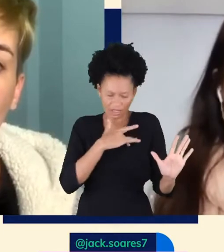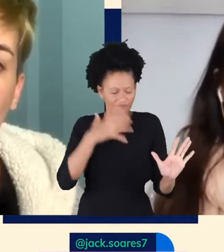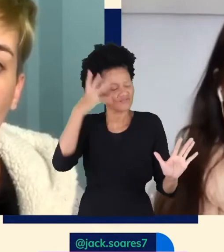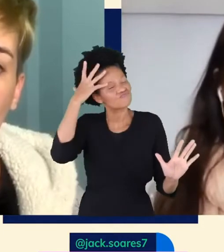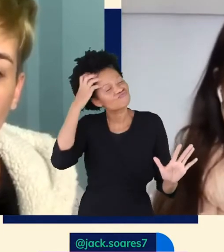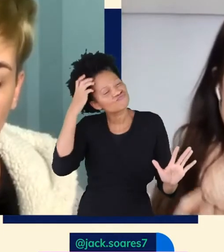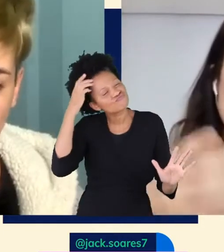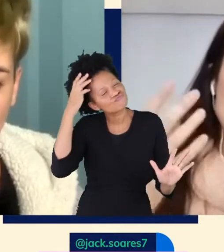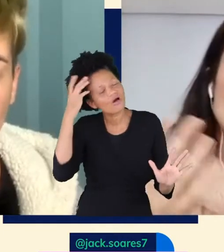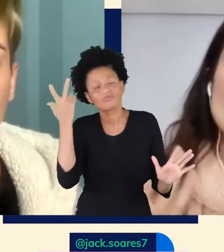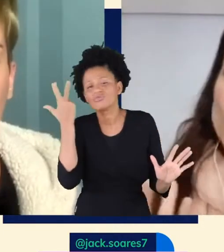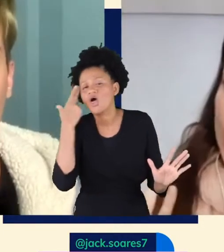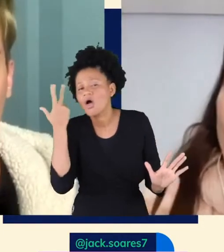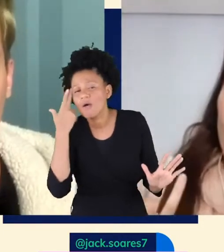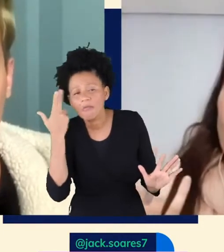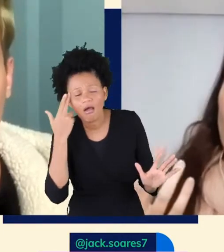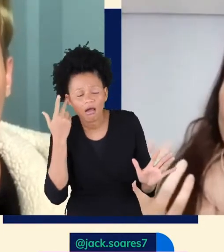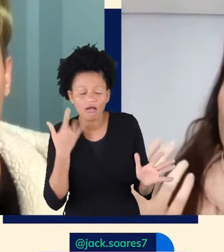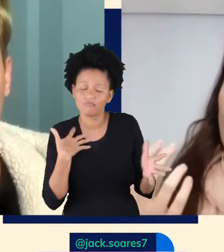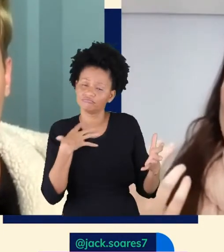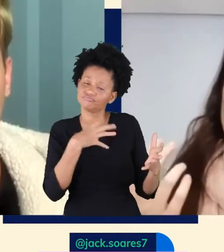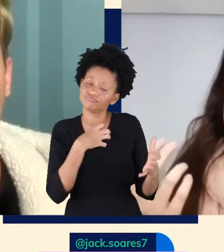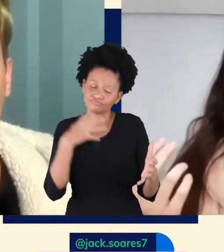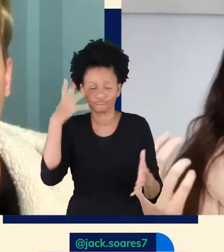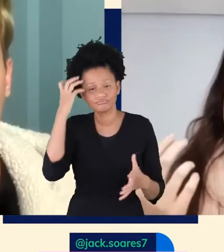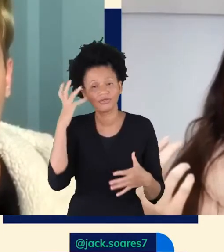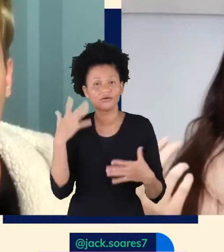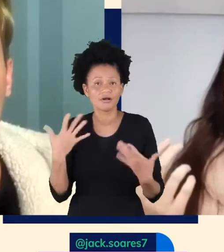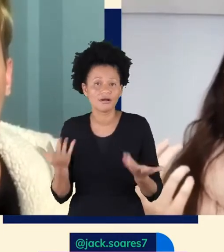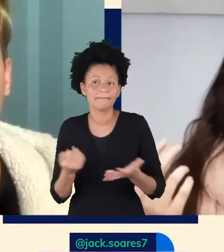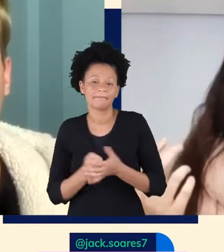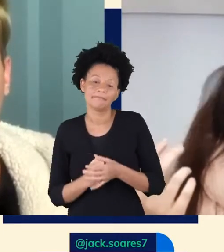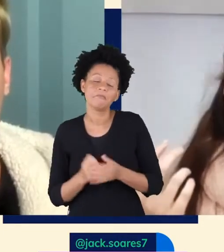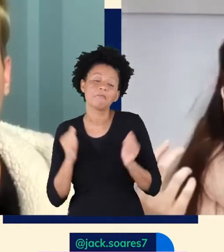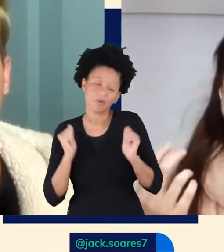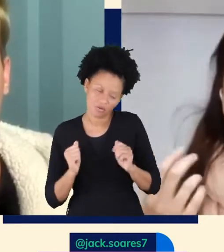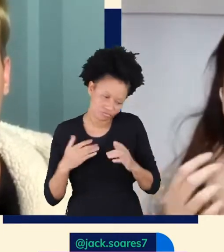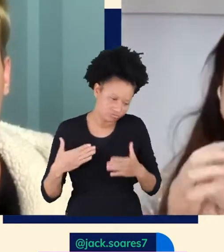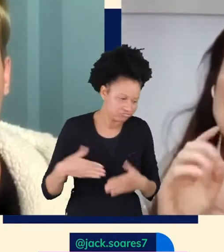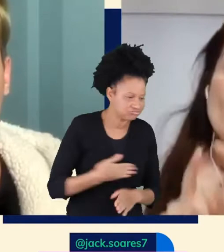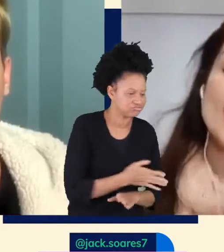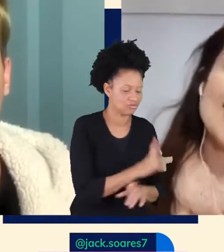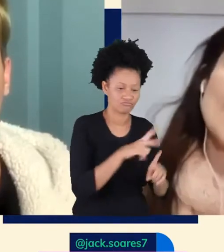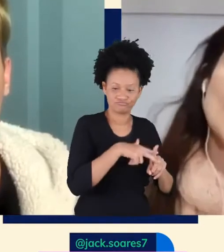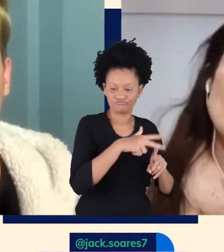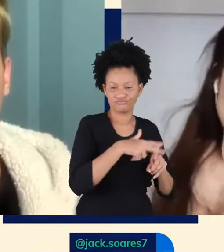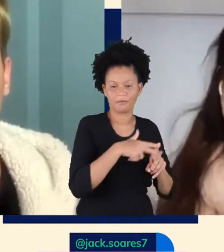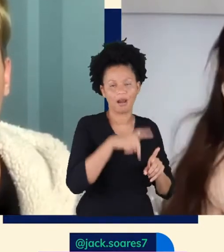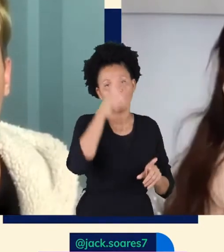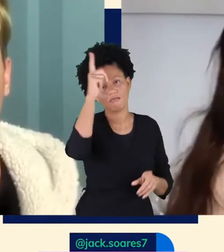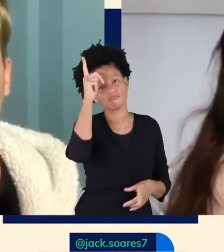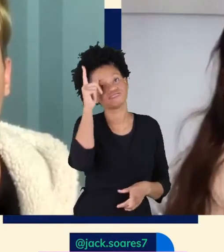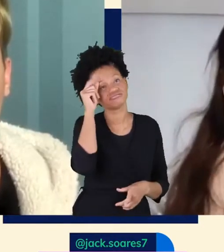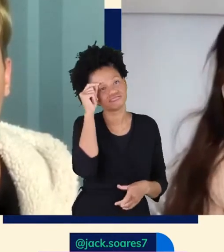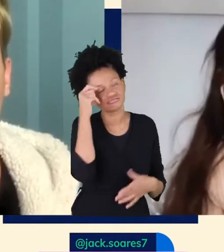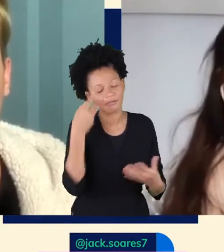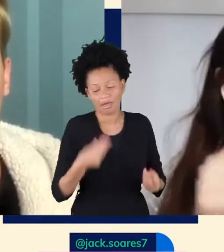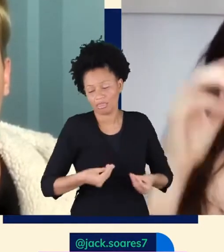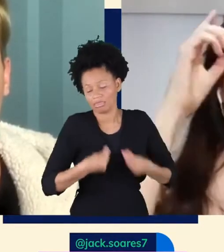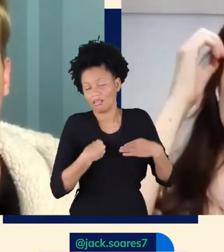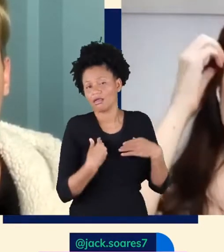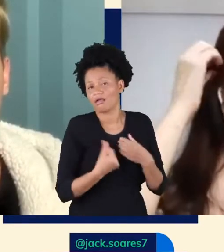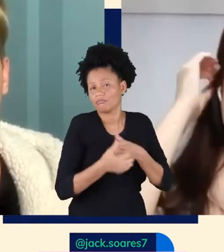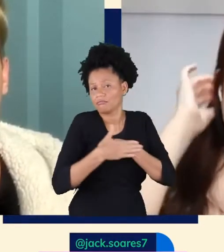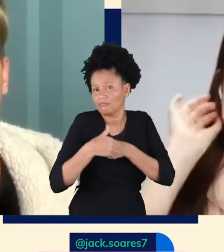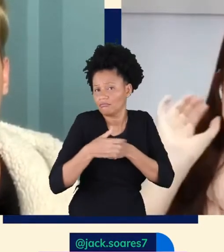saudável, tá, gente? É o contato de carinho, de cafuné mesmo, tá? O contato físico saudável dos adultos. Pode ser que ela recorra à masturbação para